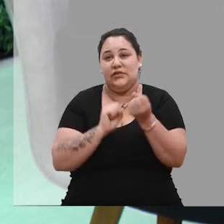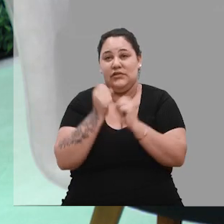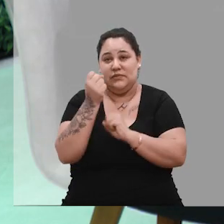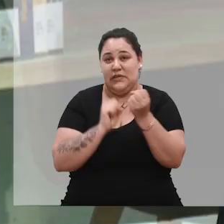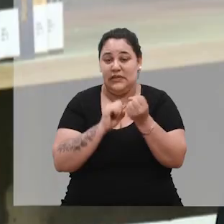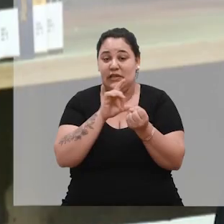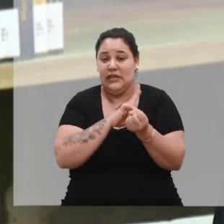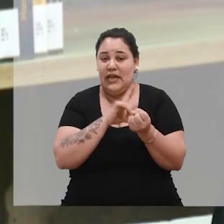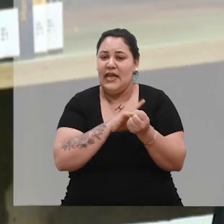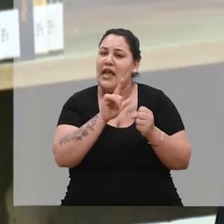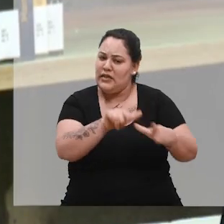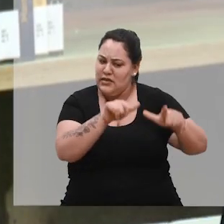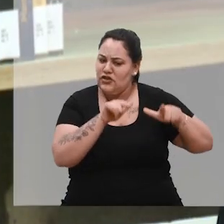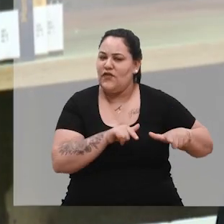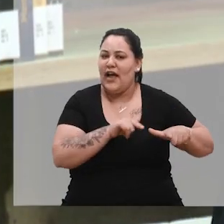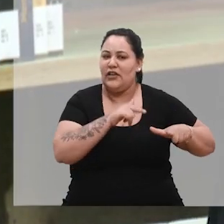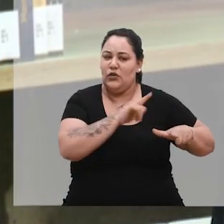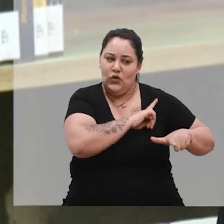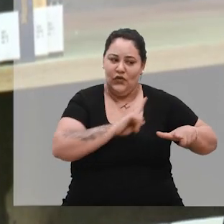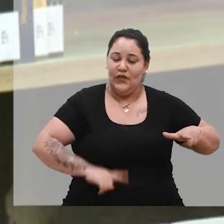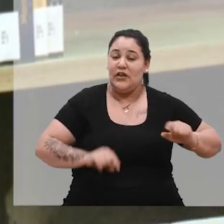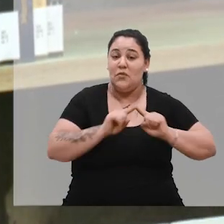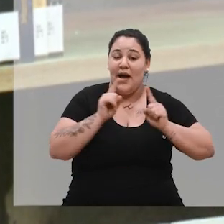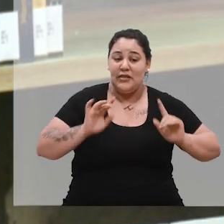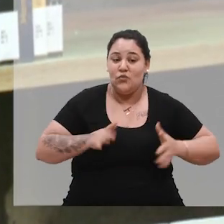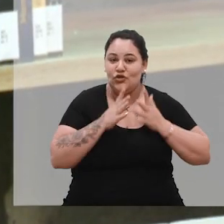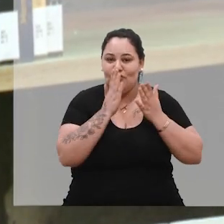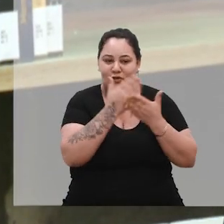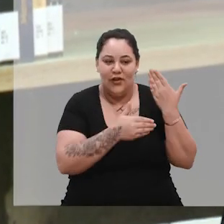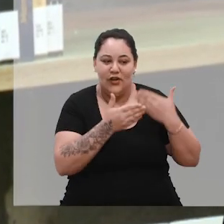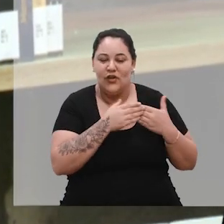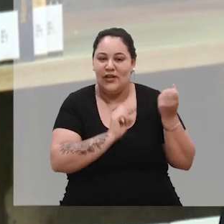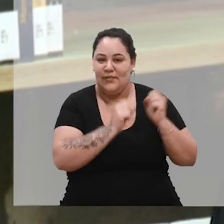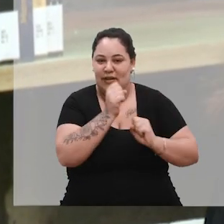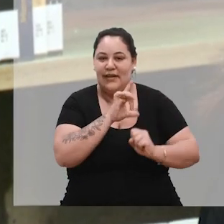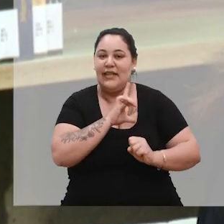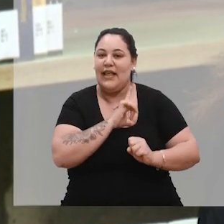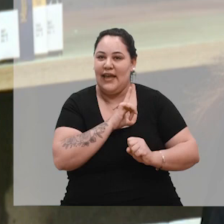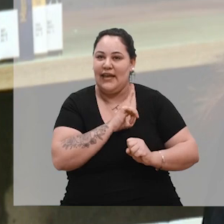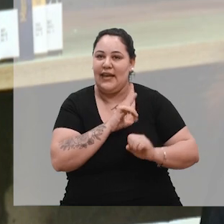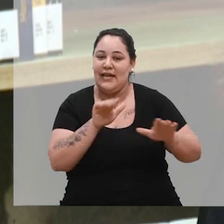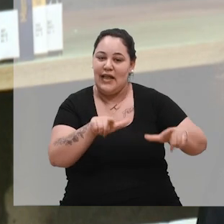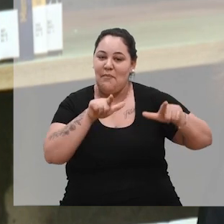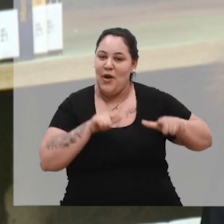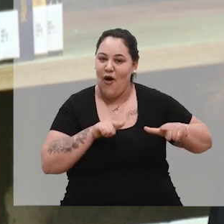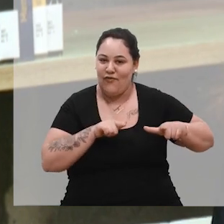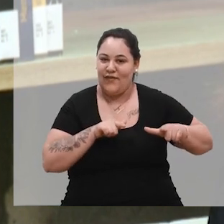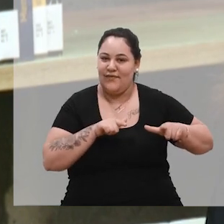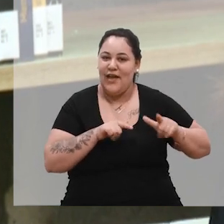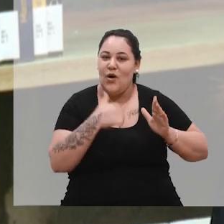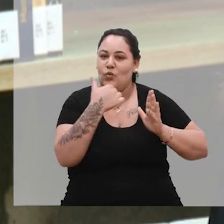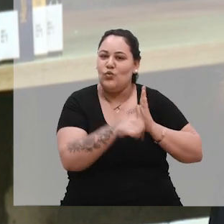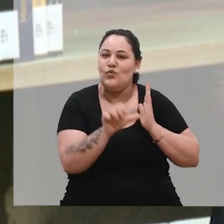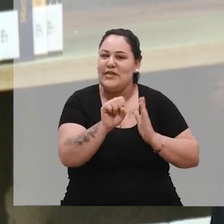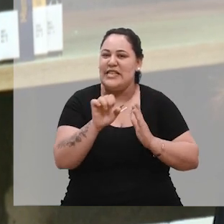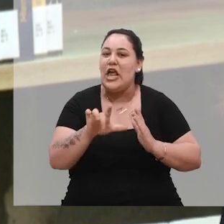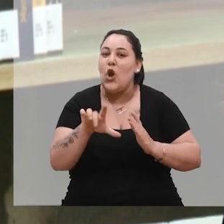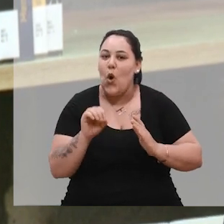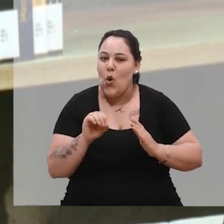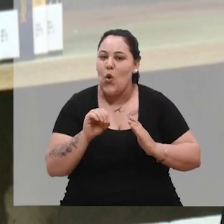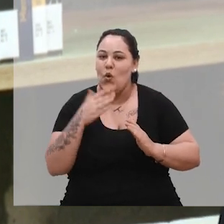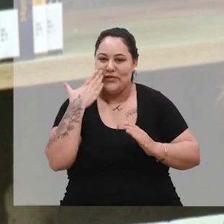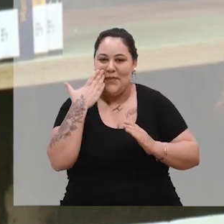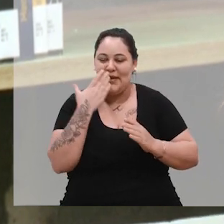esse selo ele é do governo, mas ele incentiva que todas as empresas tenham esse selo. Como é que a empresa pode ter esse